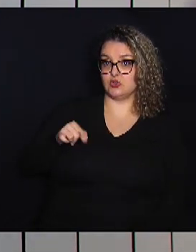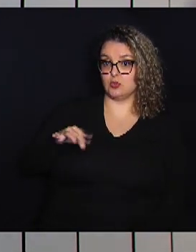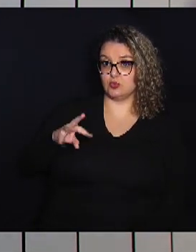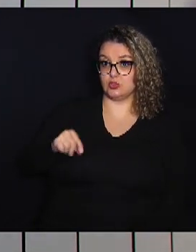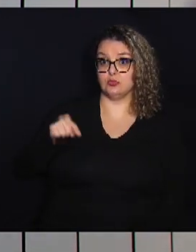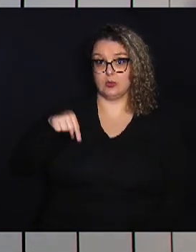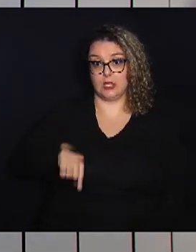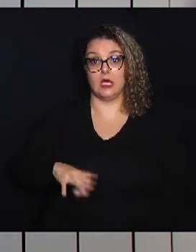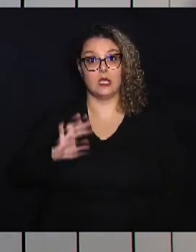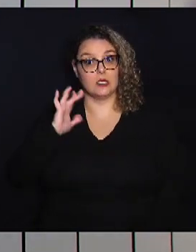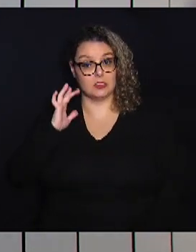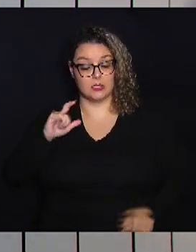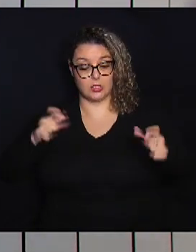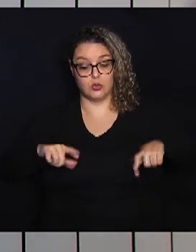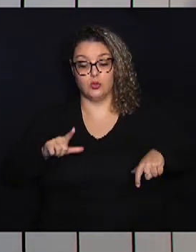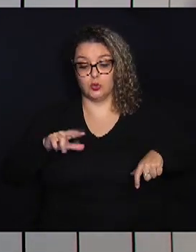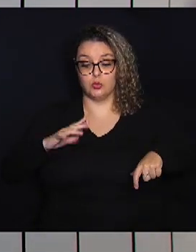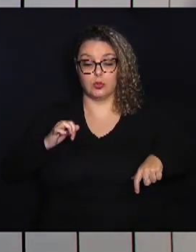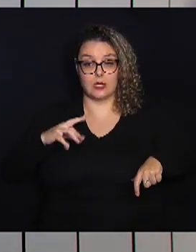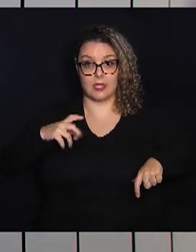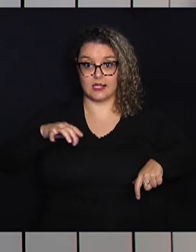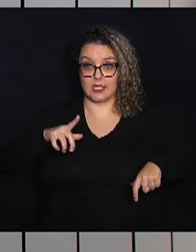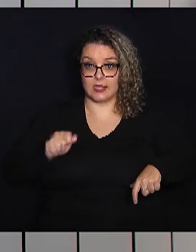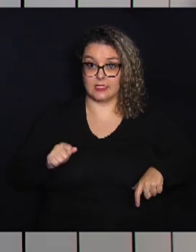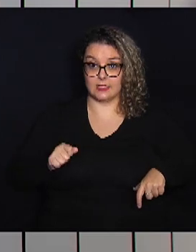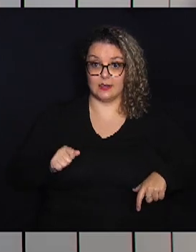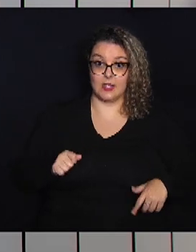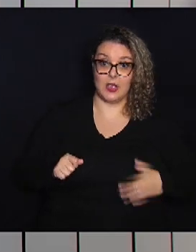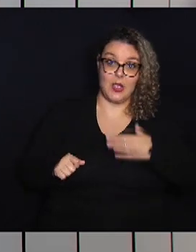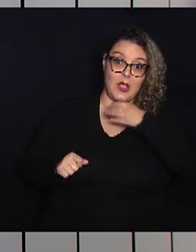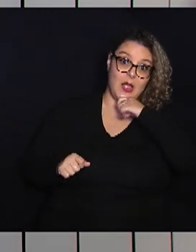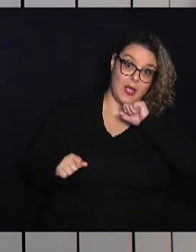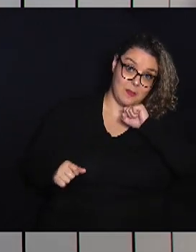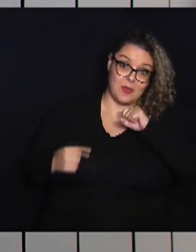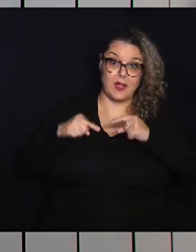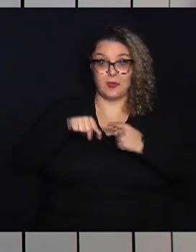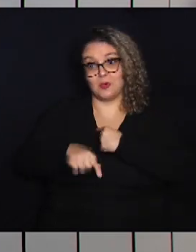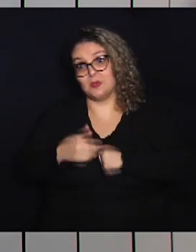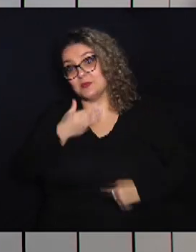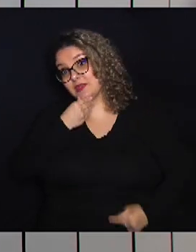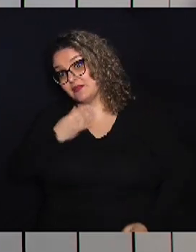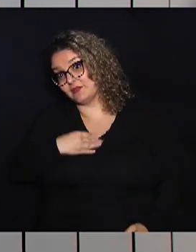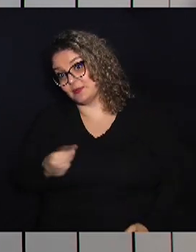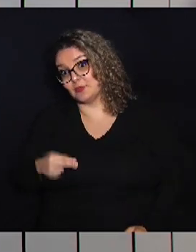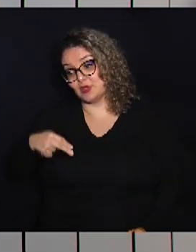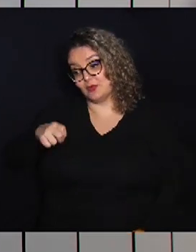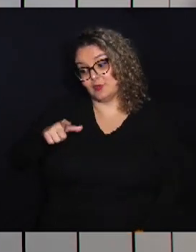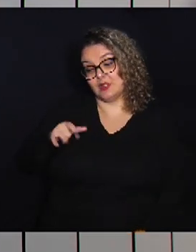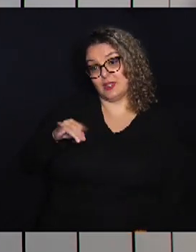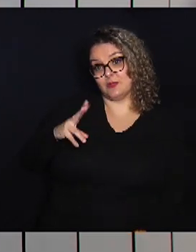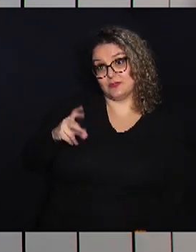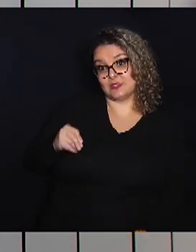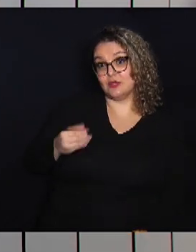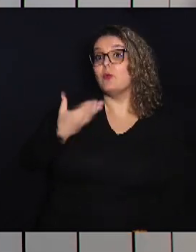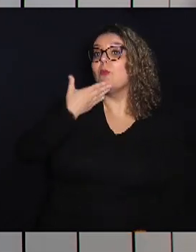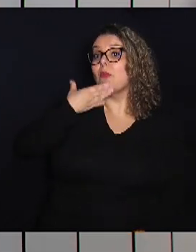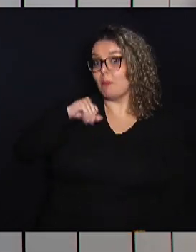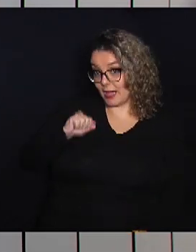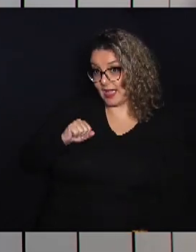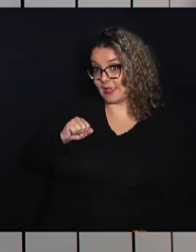Moisés Lucarelli, e é o duelo de pai contra filho no banco de reservas, porque o Nelsinho Batista, pai, pelo